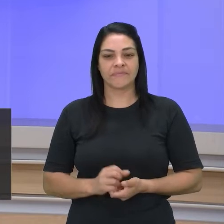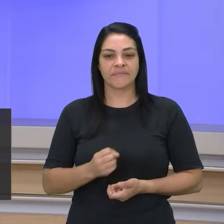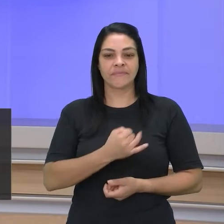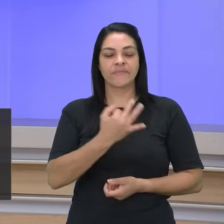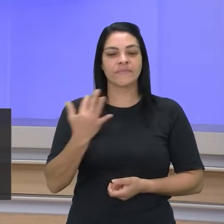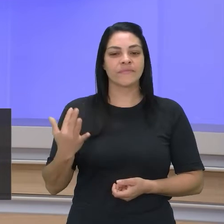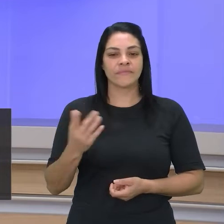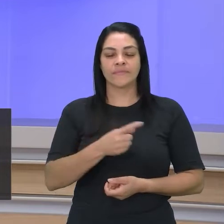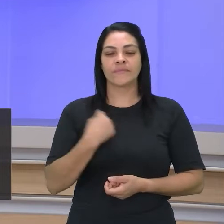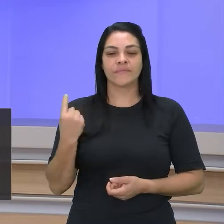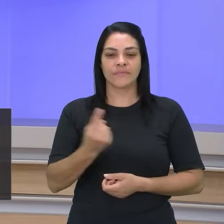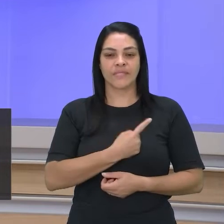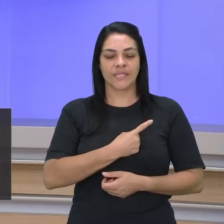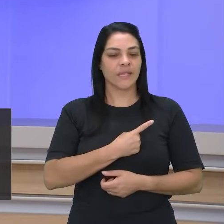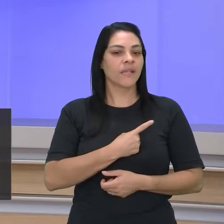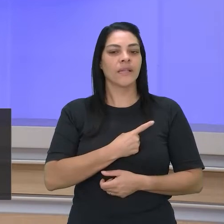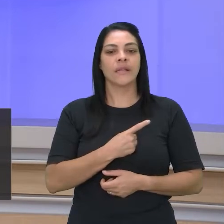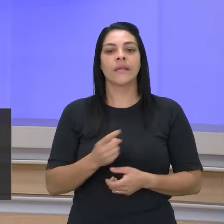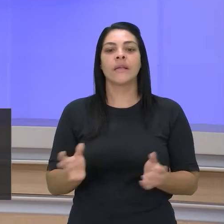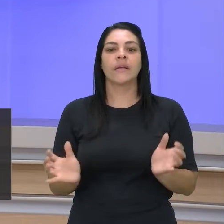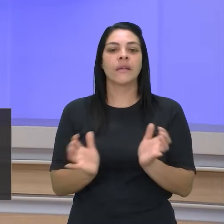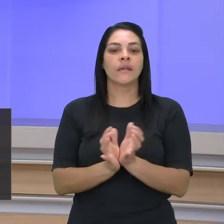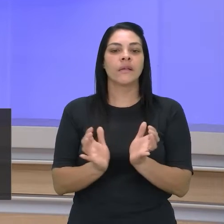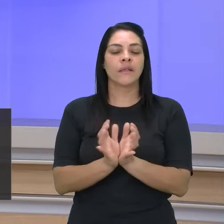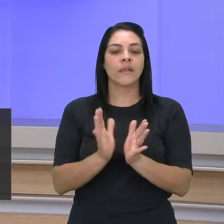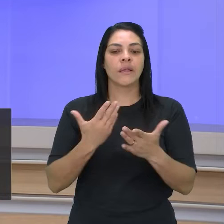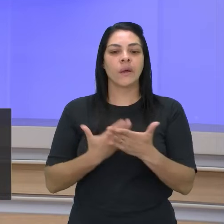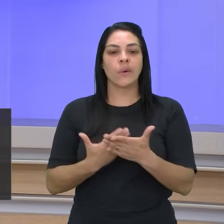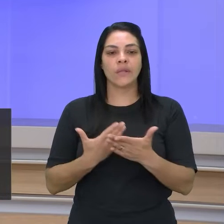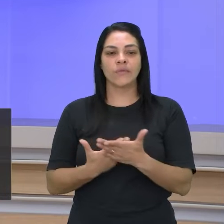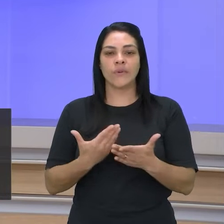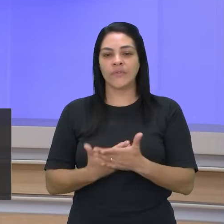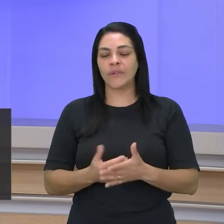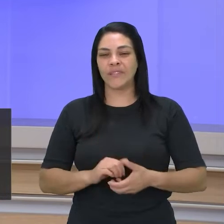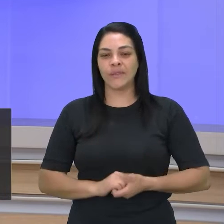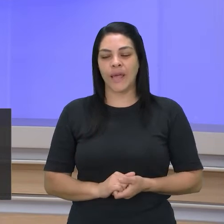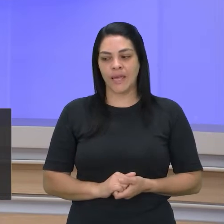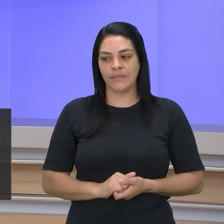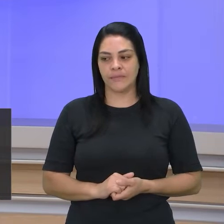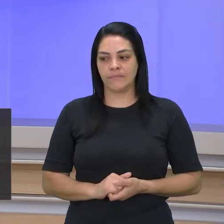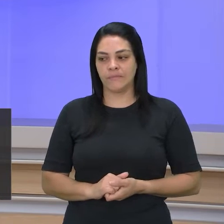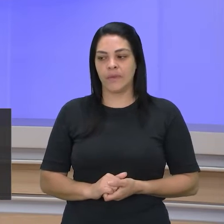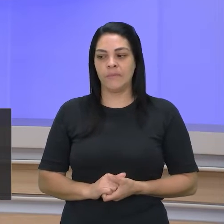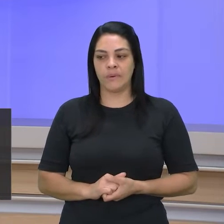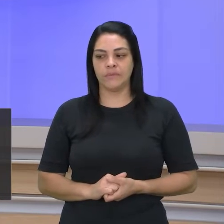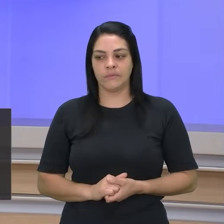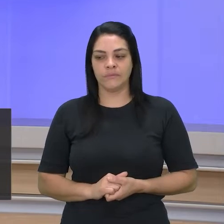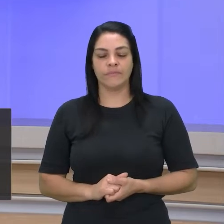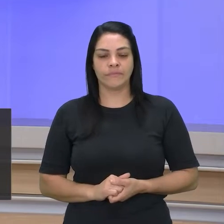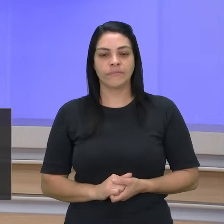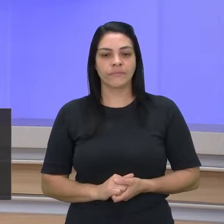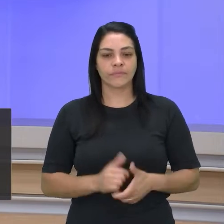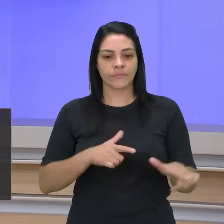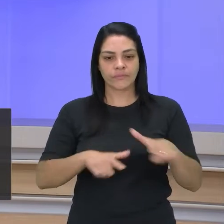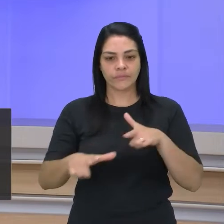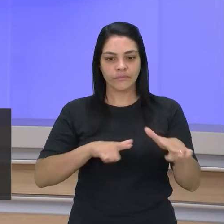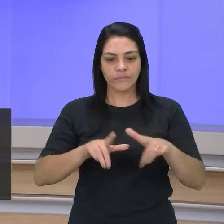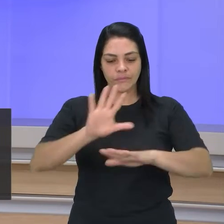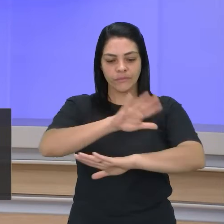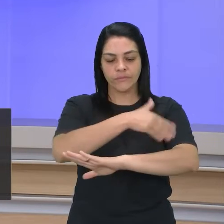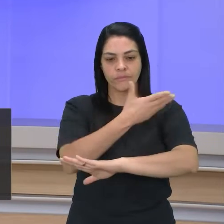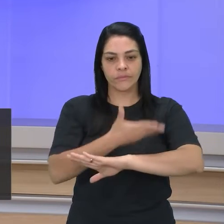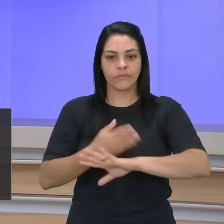nossas comunidades escolares, né, podem estar próximas da escola, né, um trabalho integrado